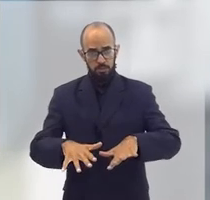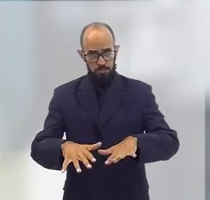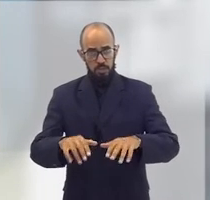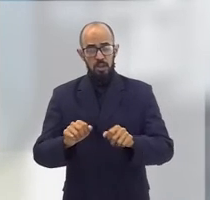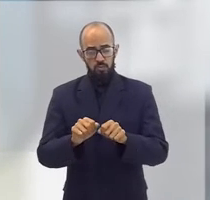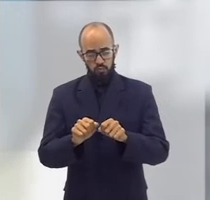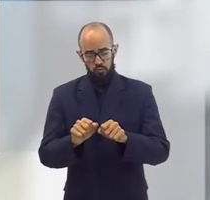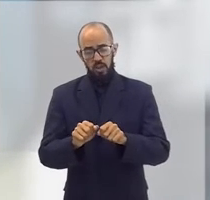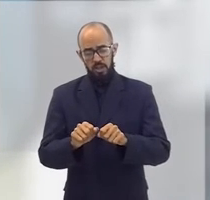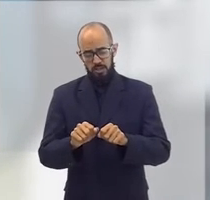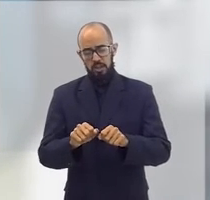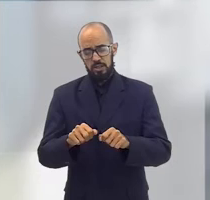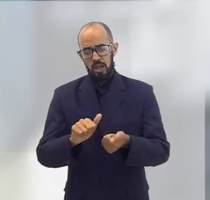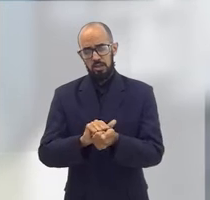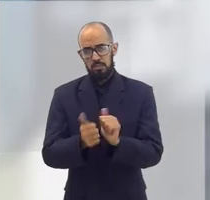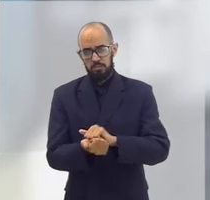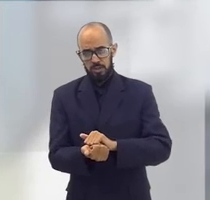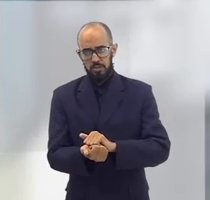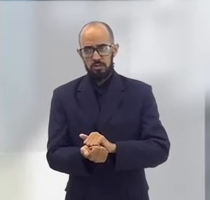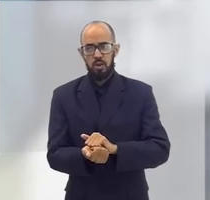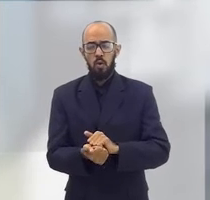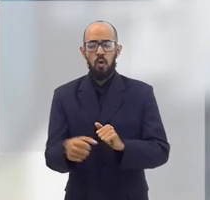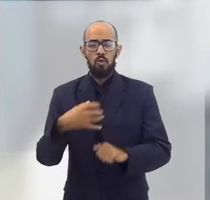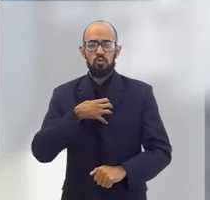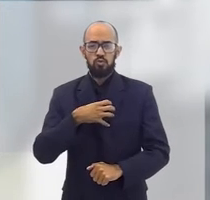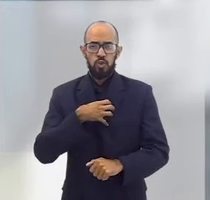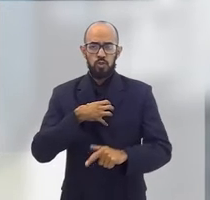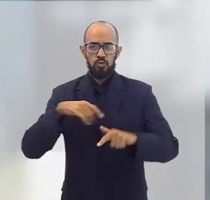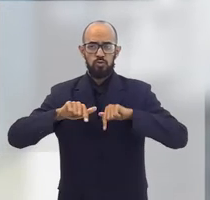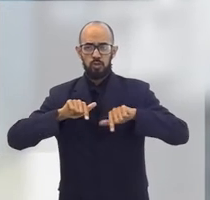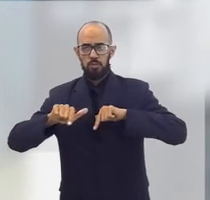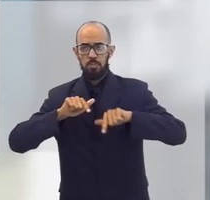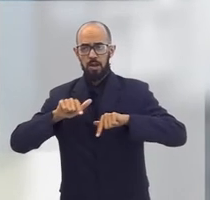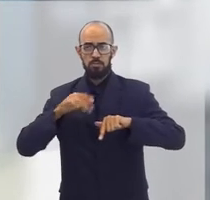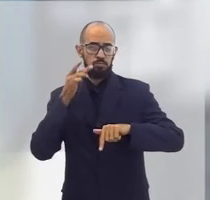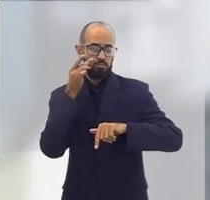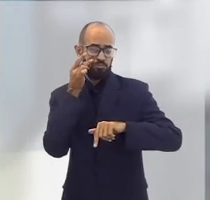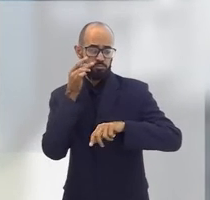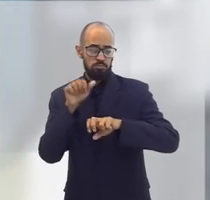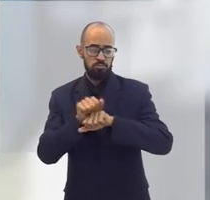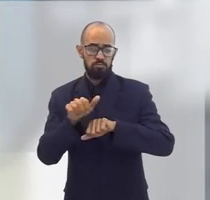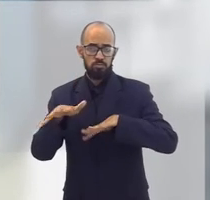forma de gerir o negócio, né? Seja pela adaptação ao modo de trabalho, dividido entre